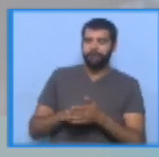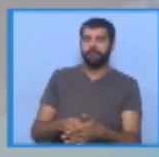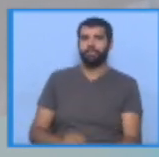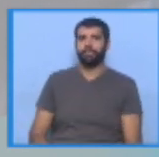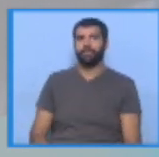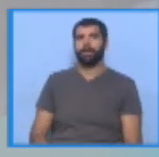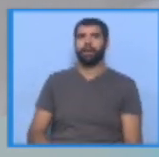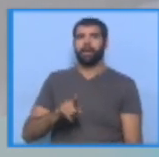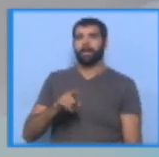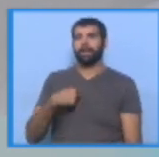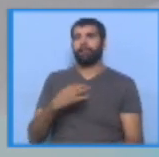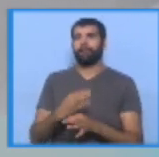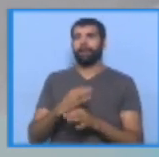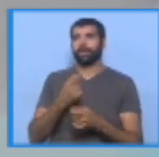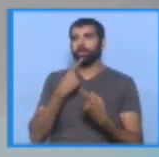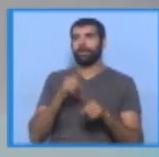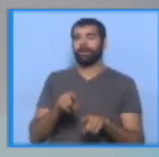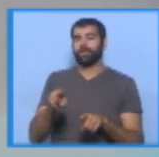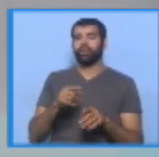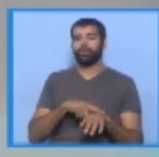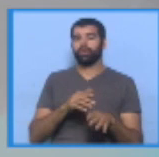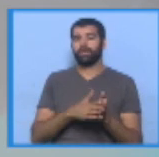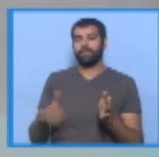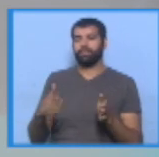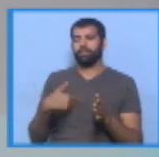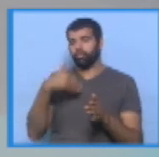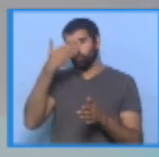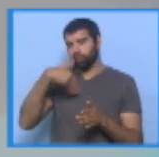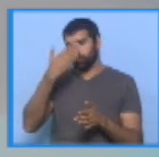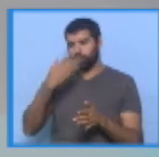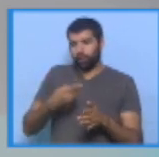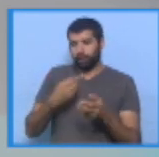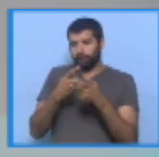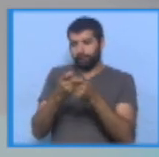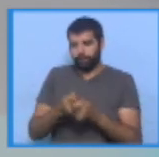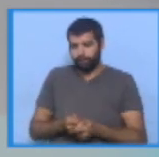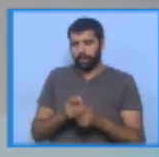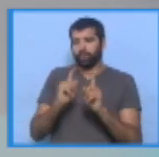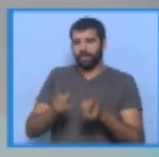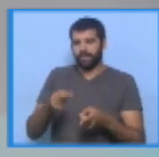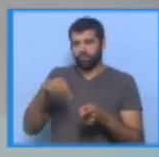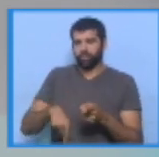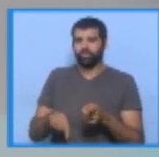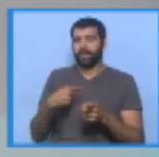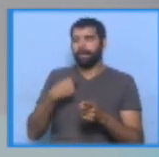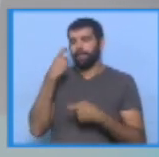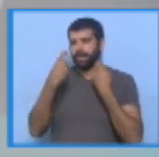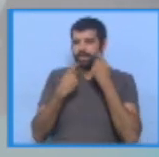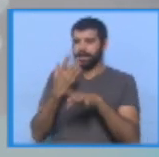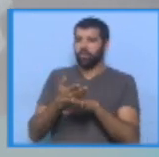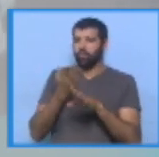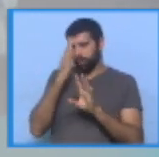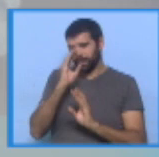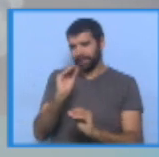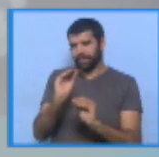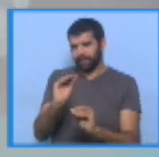ainda referindo as festas e este período de novenas que hoje começa, há sempre uma reflexão, uma pregação,